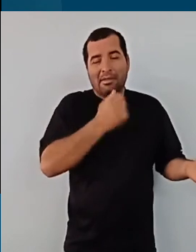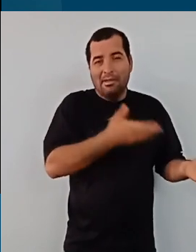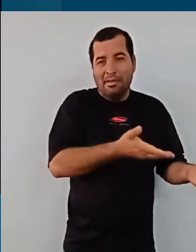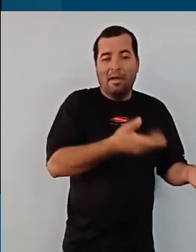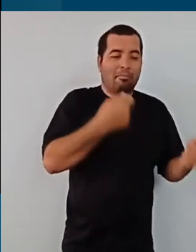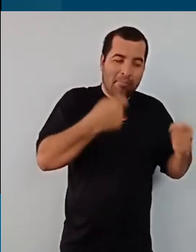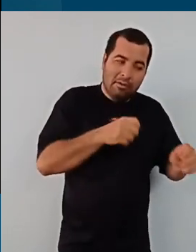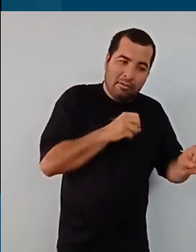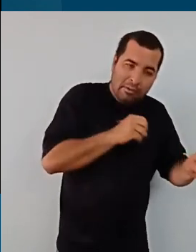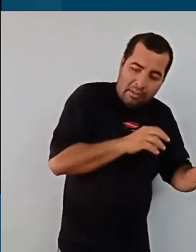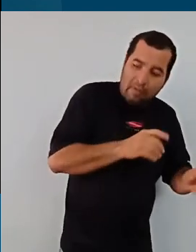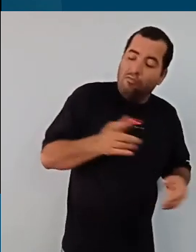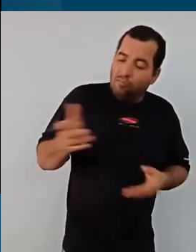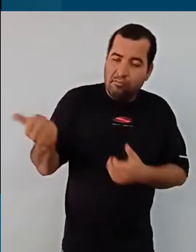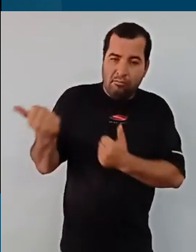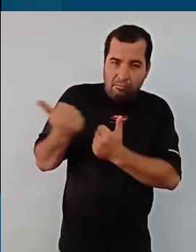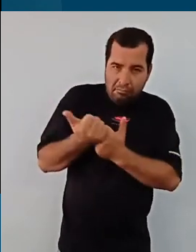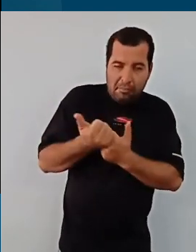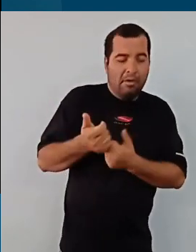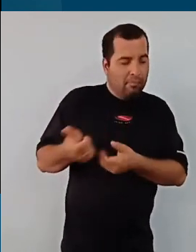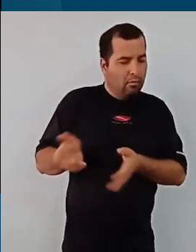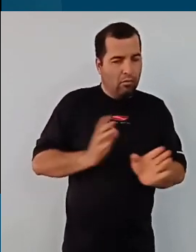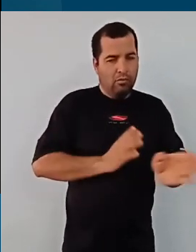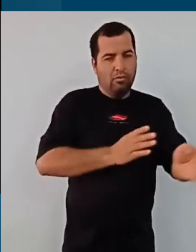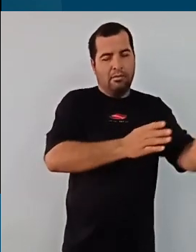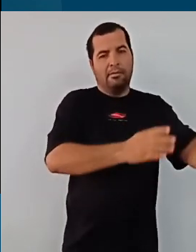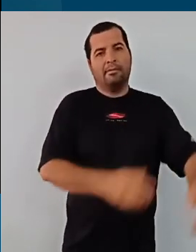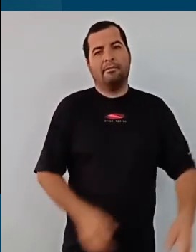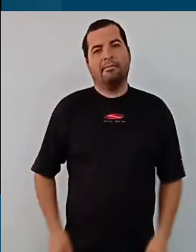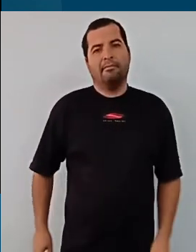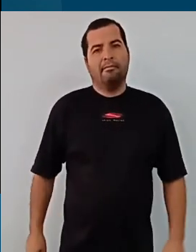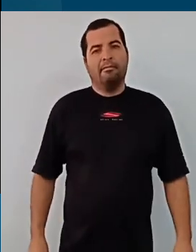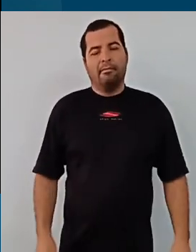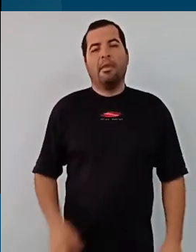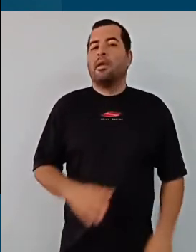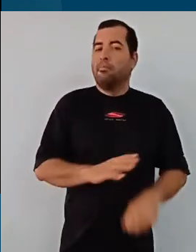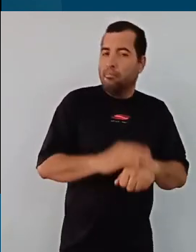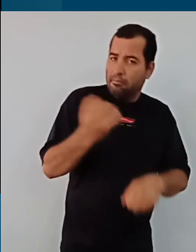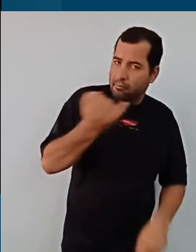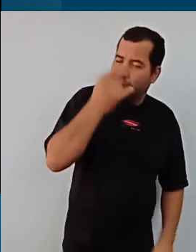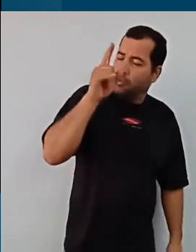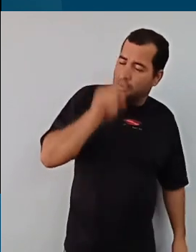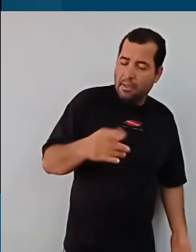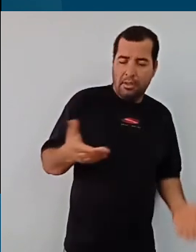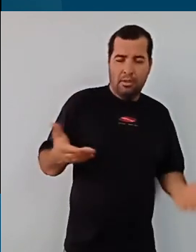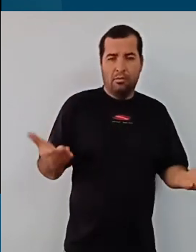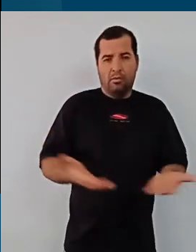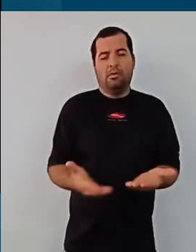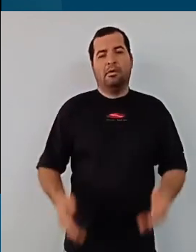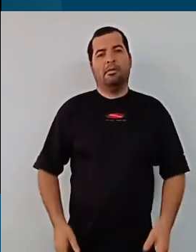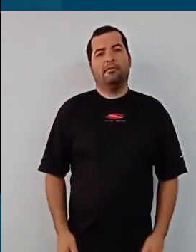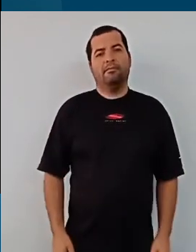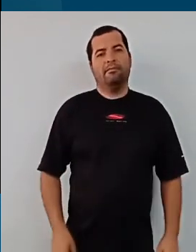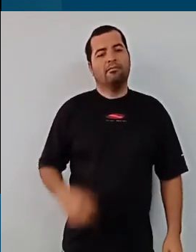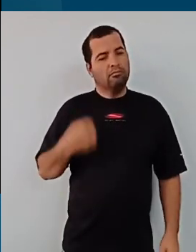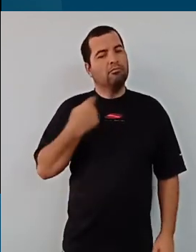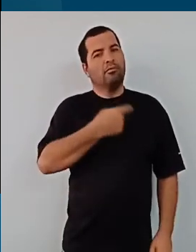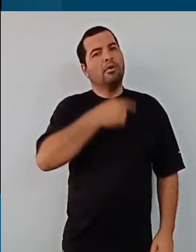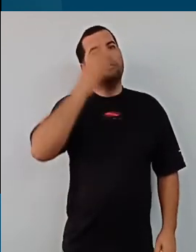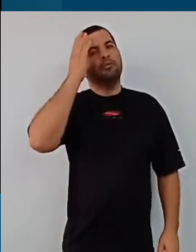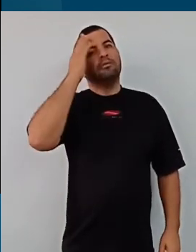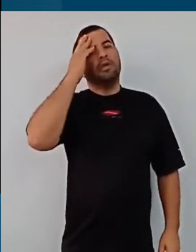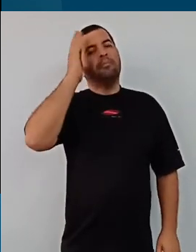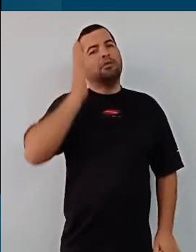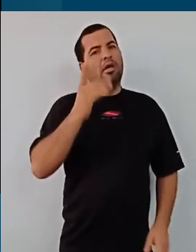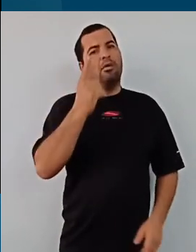alcançados e avance. Eu acho que essa é a tarefa mais importante agora. A gente sabe que os meninos estão há 1